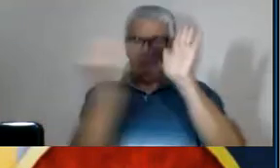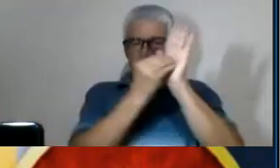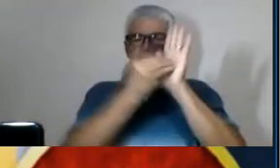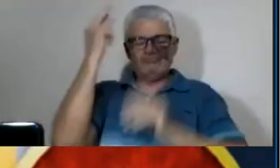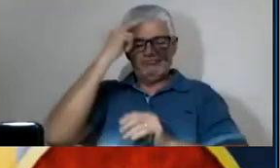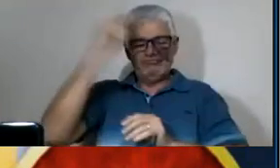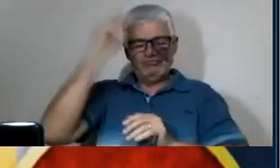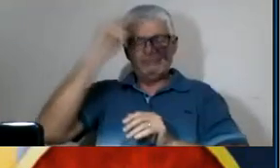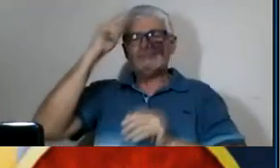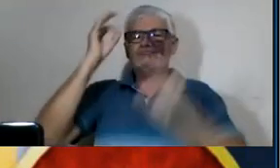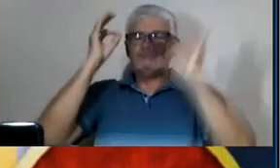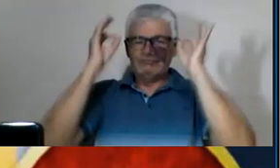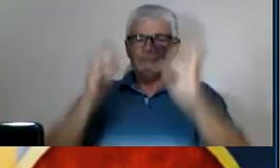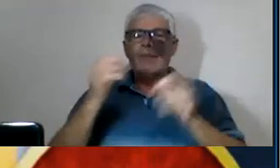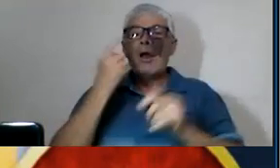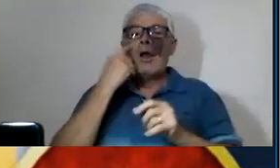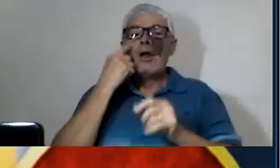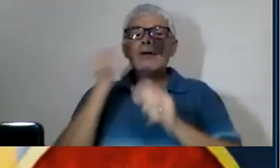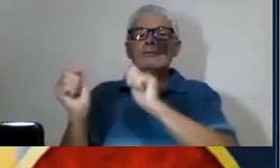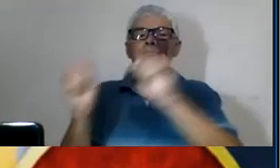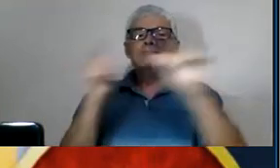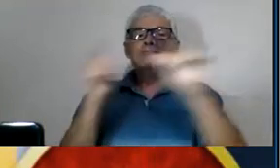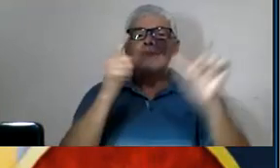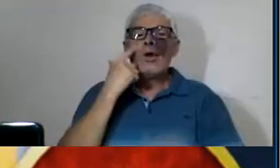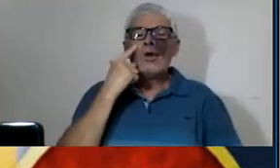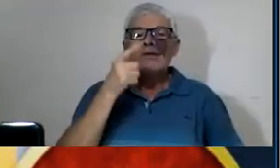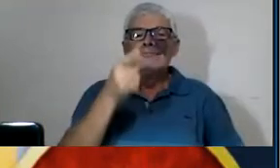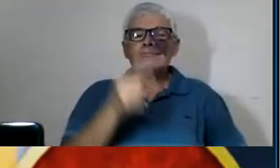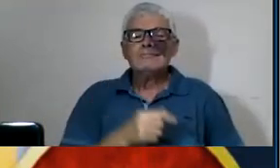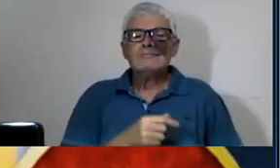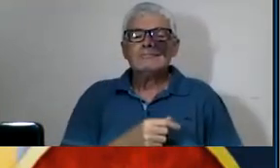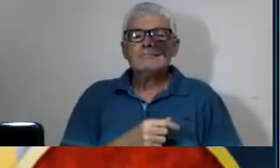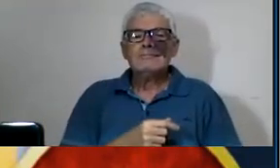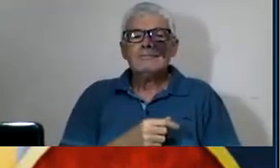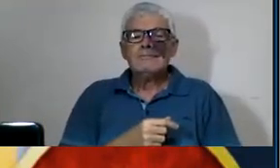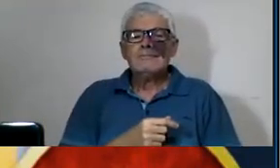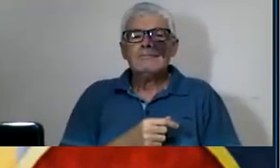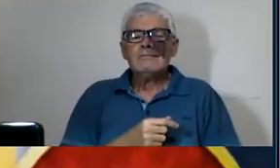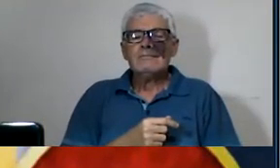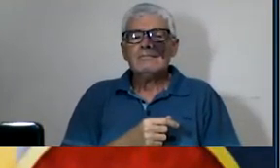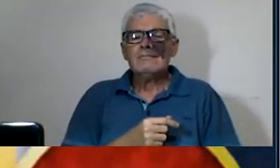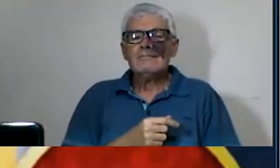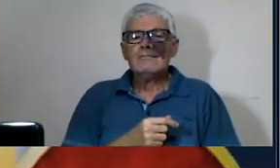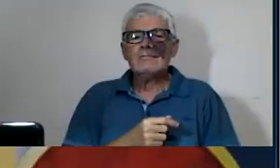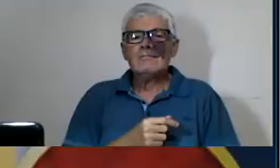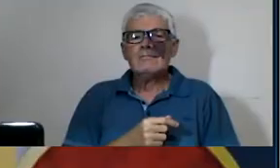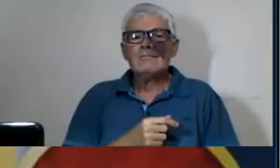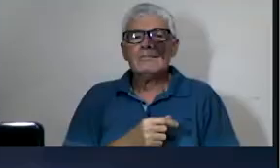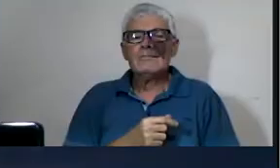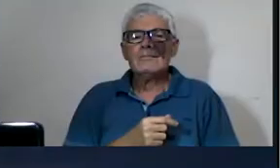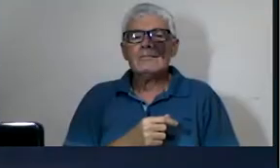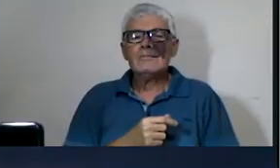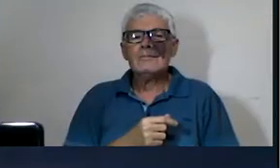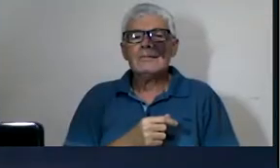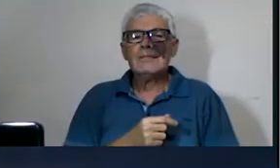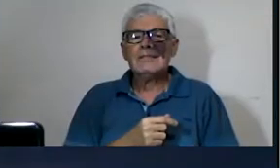um transplante de medula óssea, deu super certo na época, né? Aí